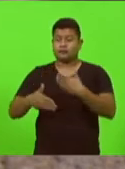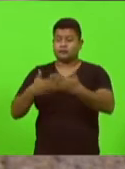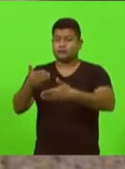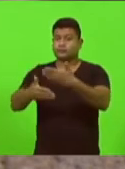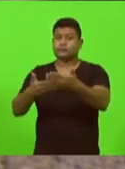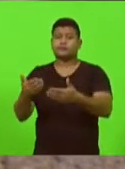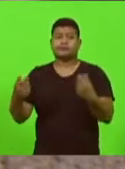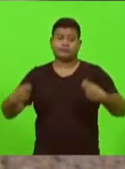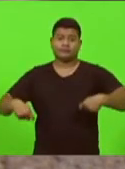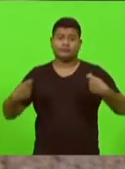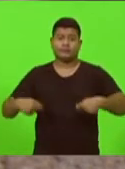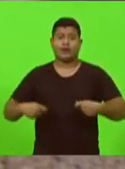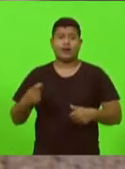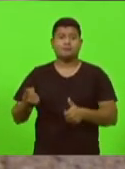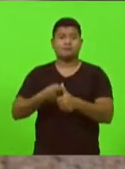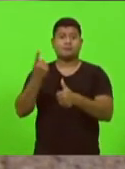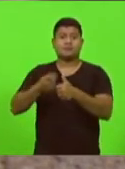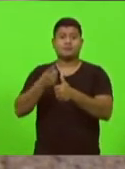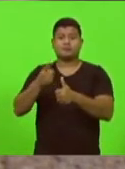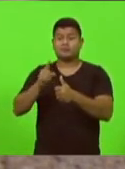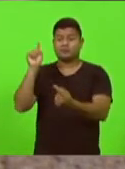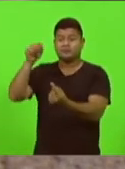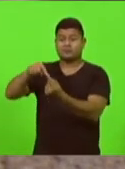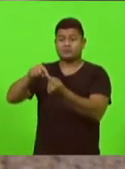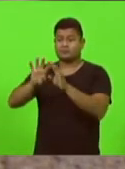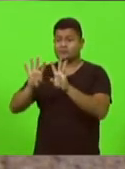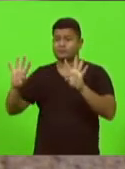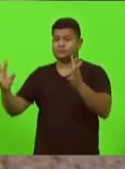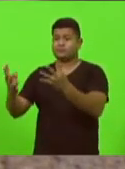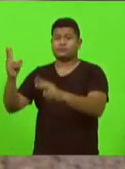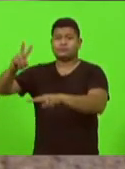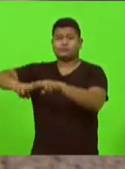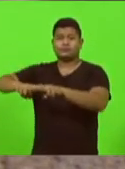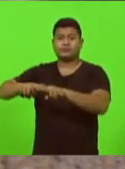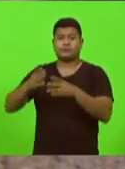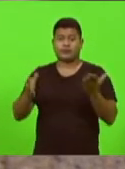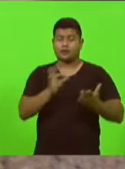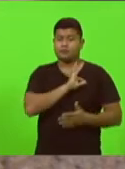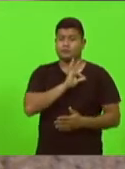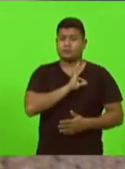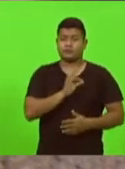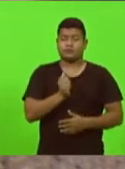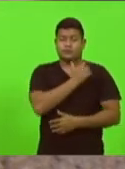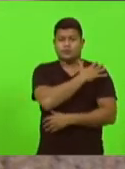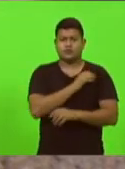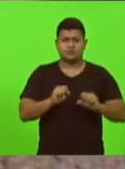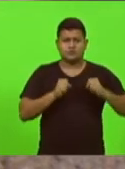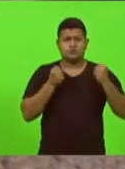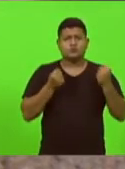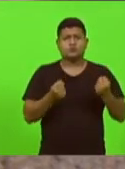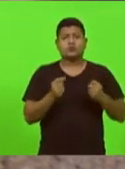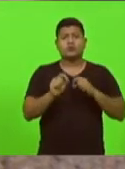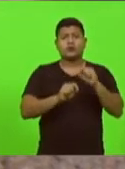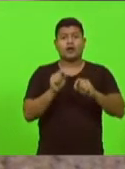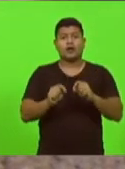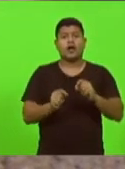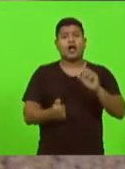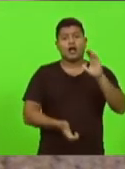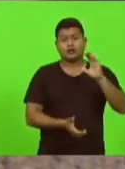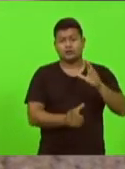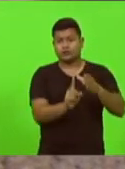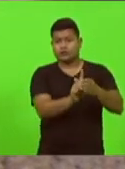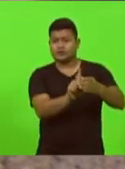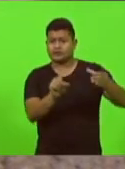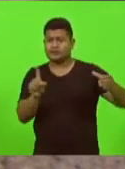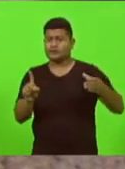a primeira função da cadeia, e o que a Polícia Militar se esforça com muito esmero, é tirar esses sujeitos e privar